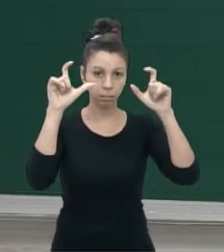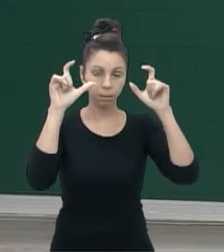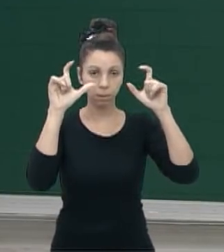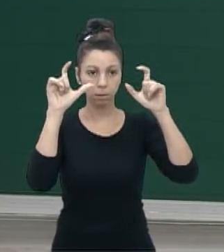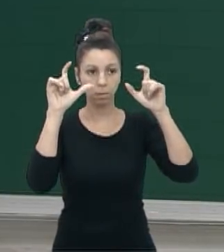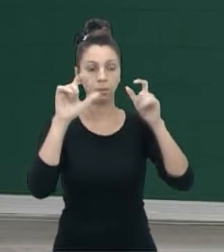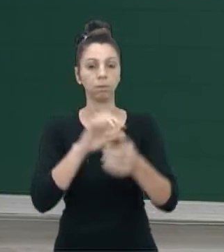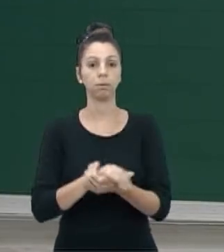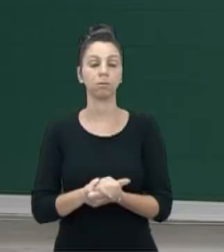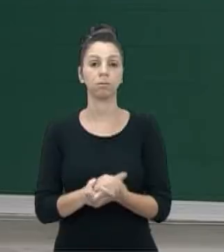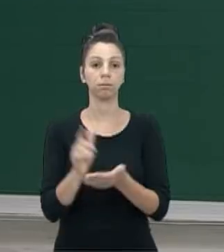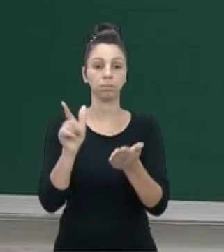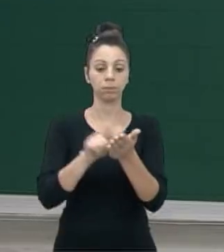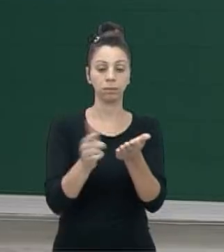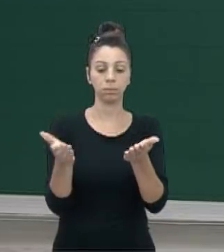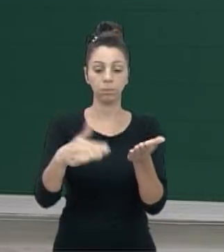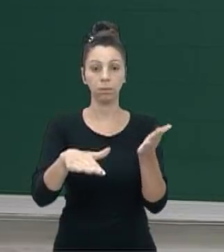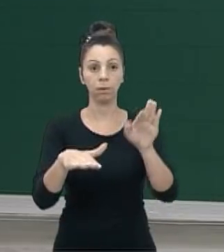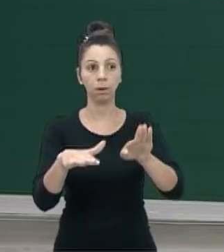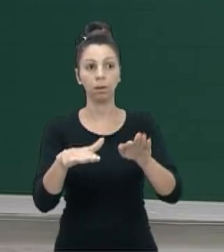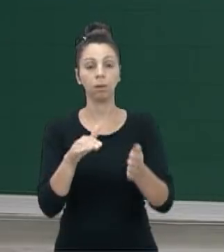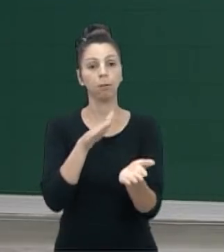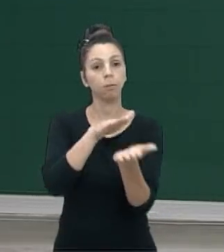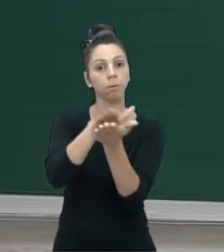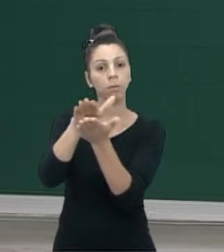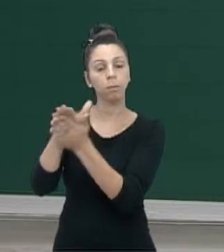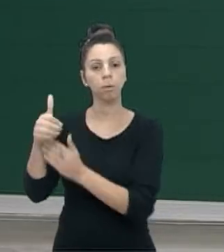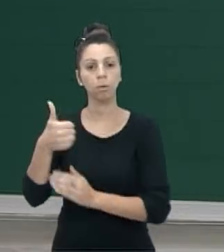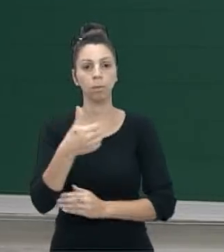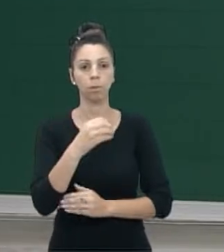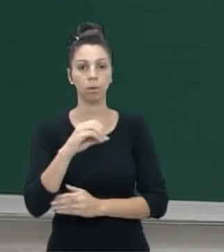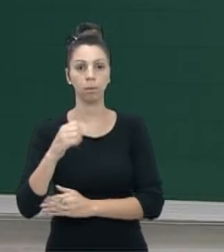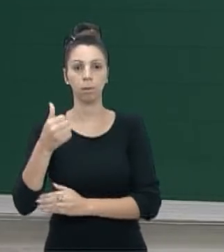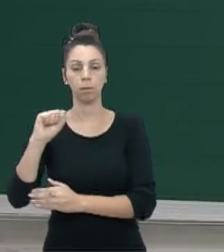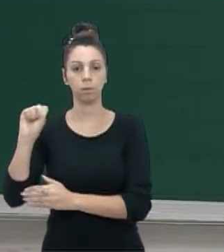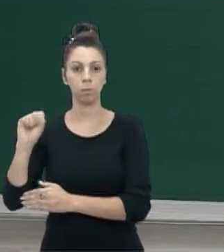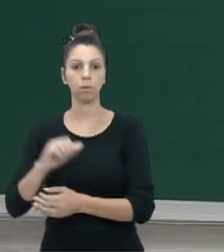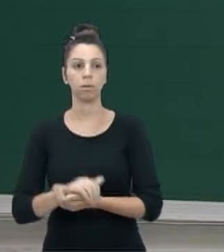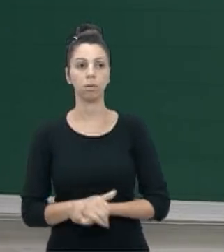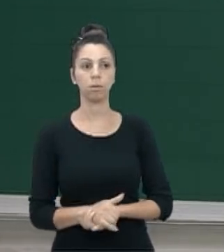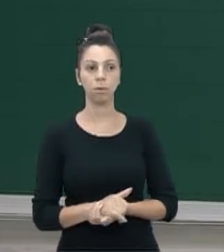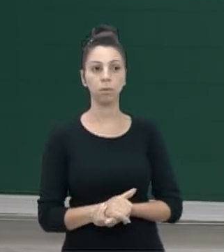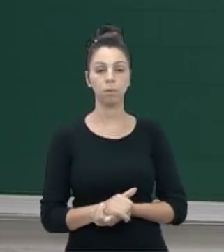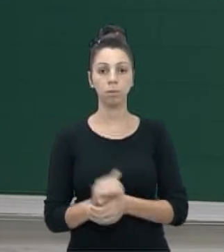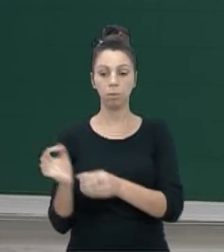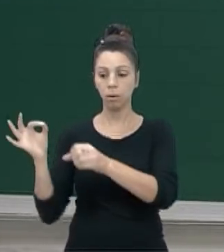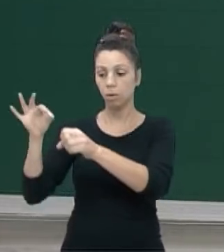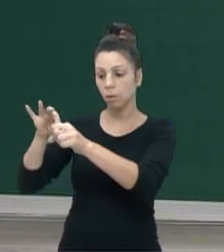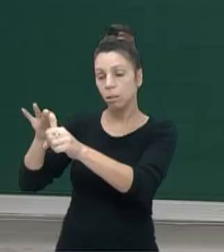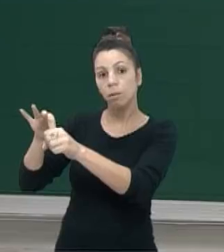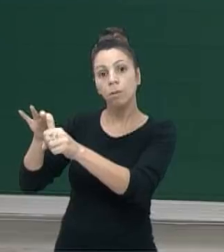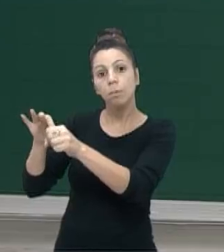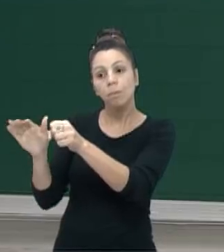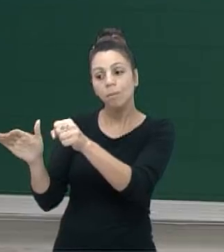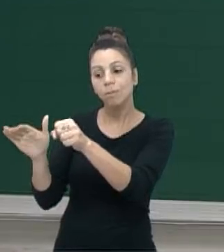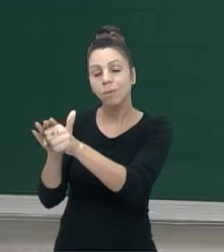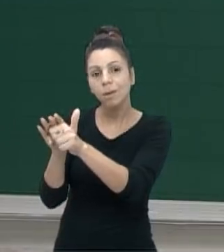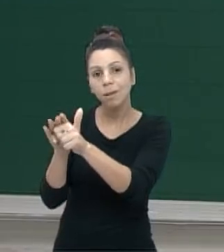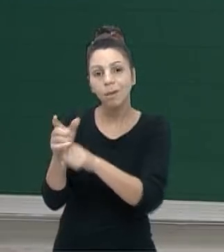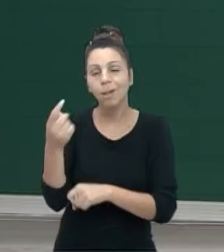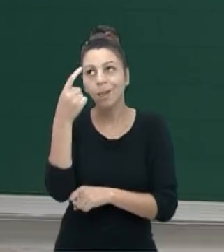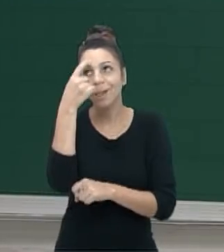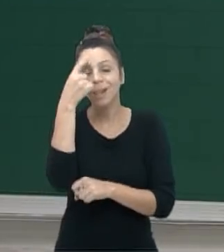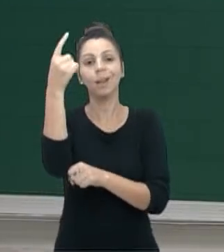que a este folder, que ele foi publicado, acho que em 2018, e ali, ó, plante esta ideia, a palavra